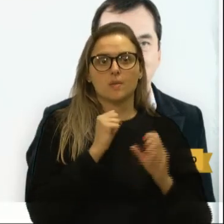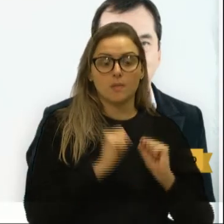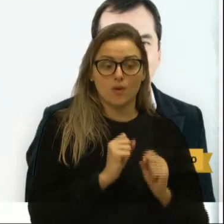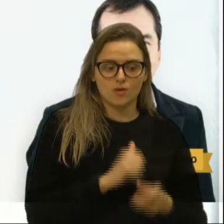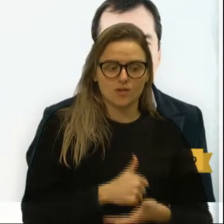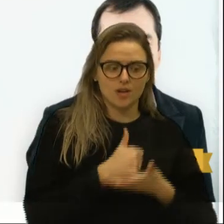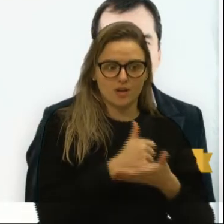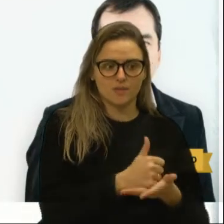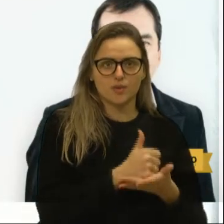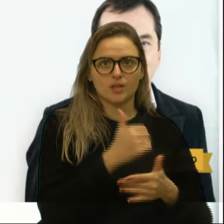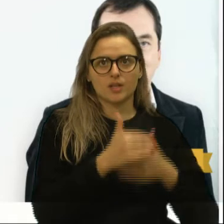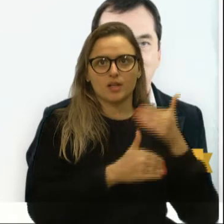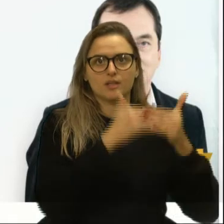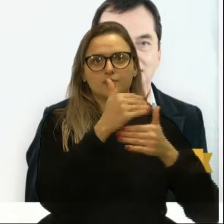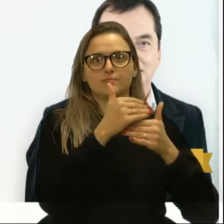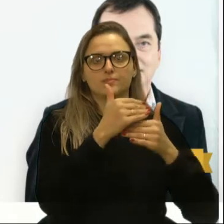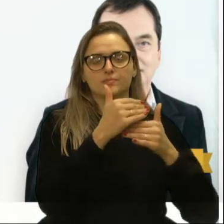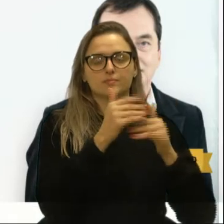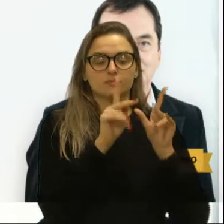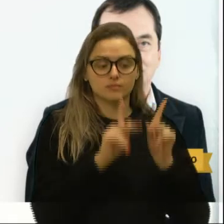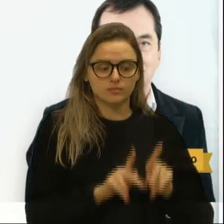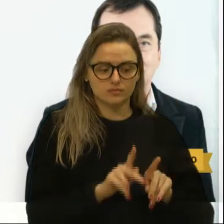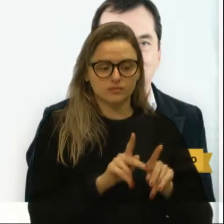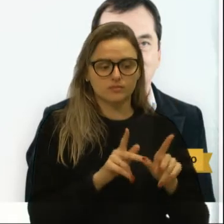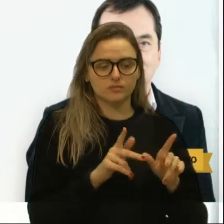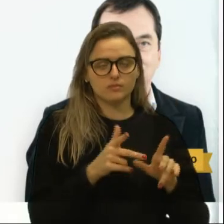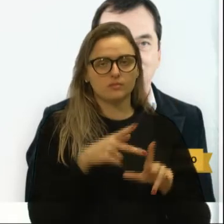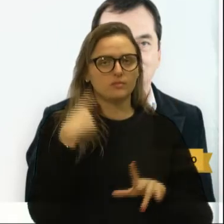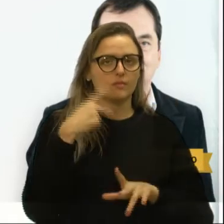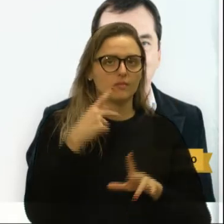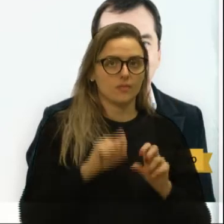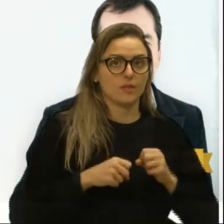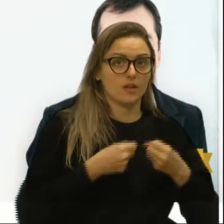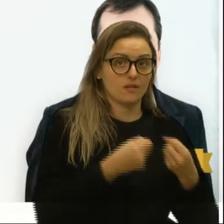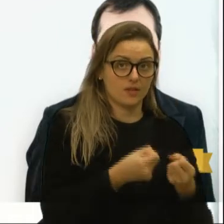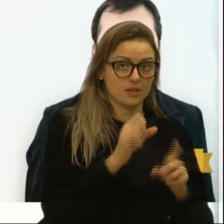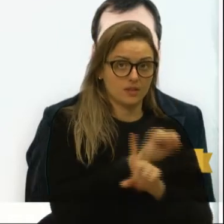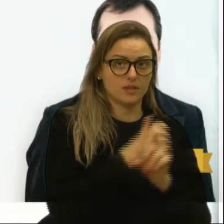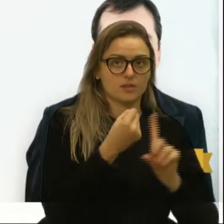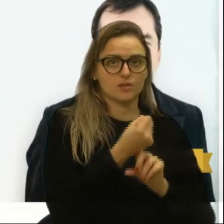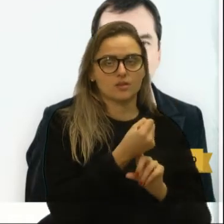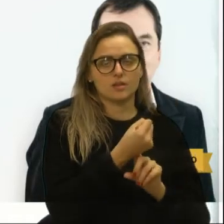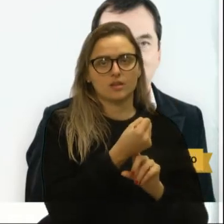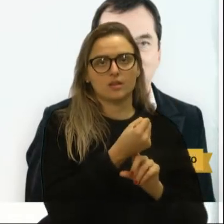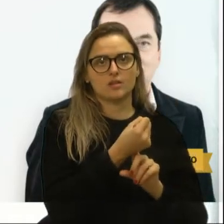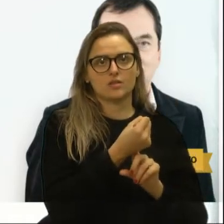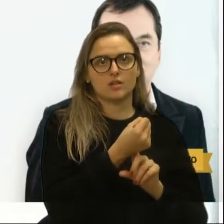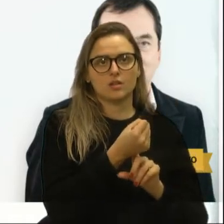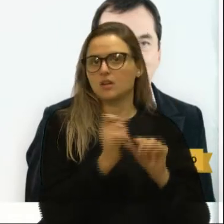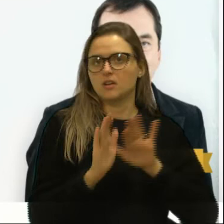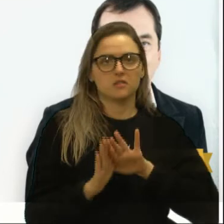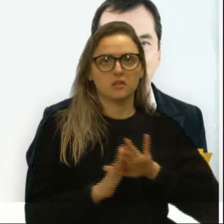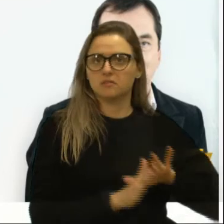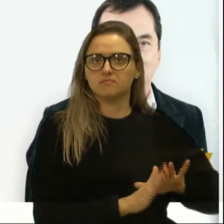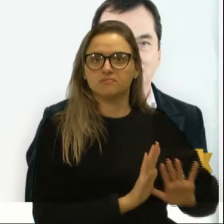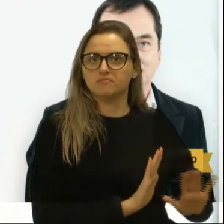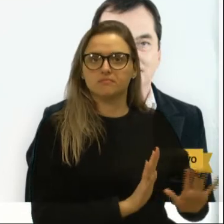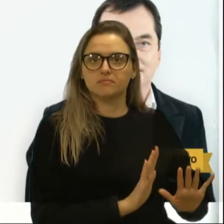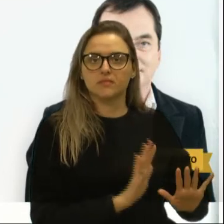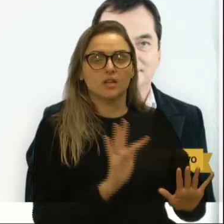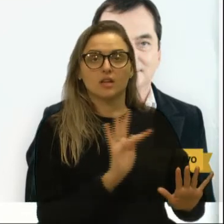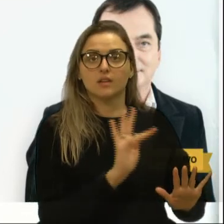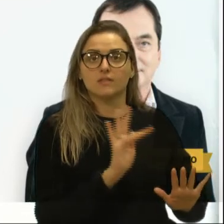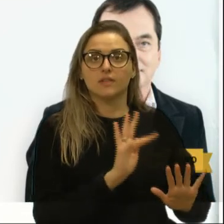subsídio para os legisladores defenderem a sociedade está desde